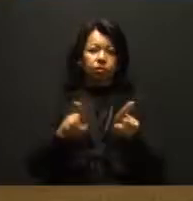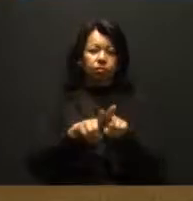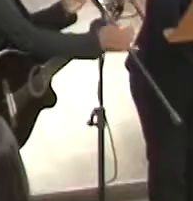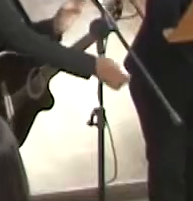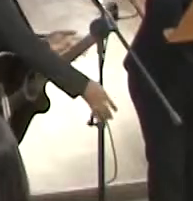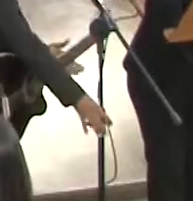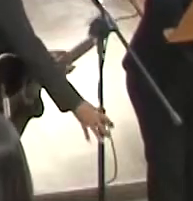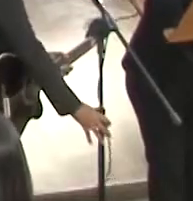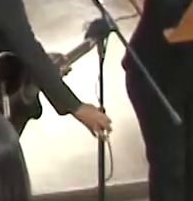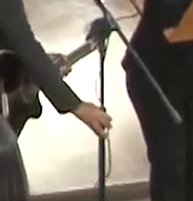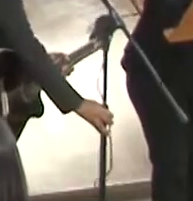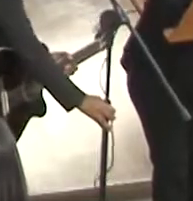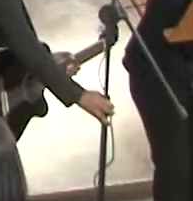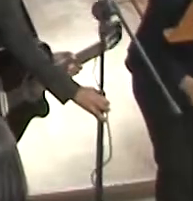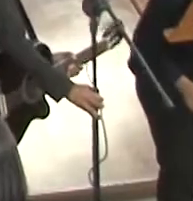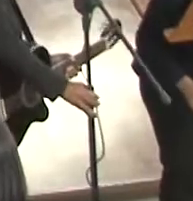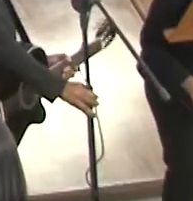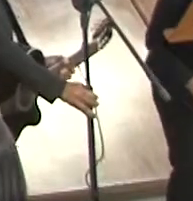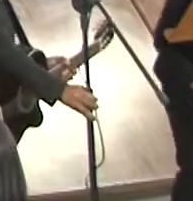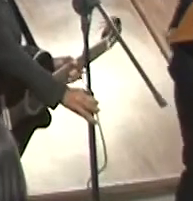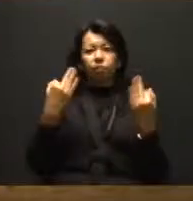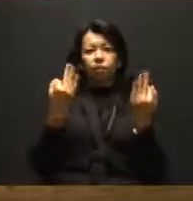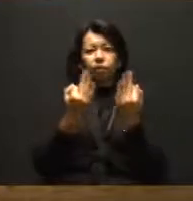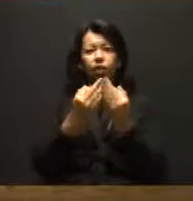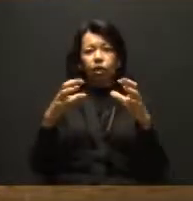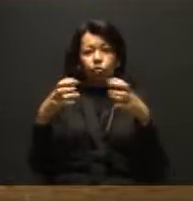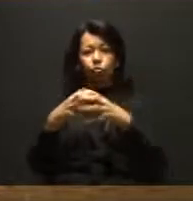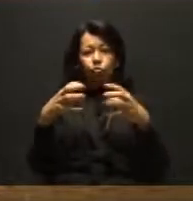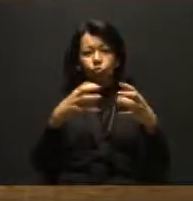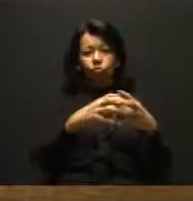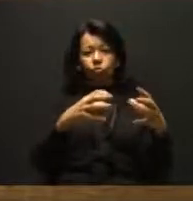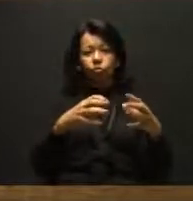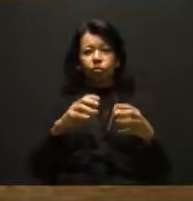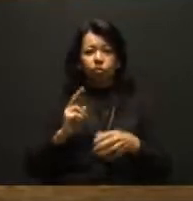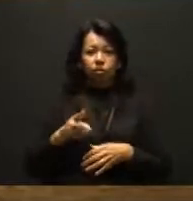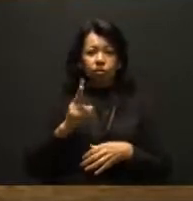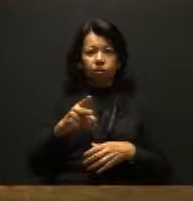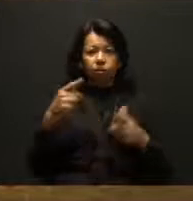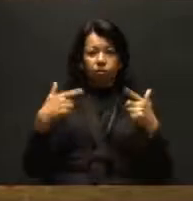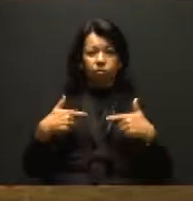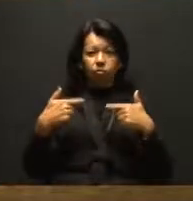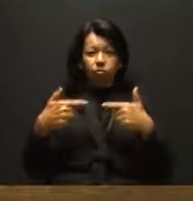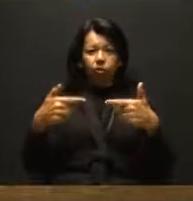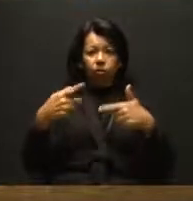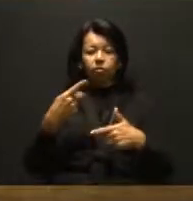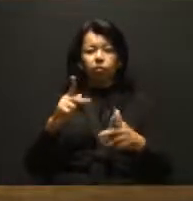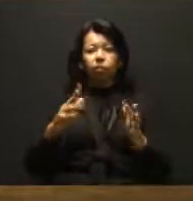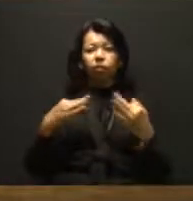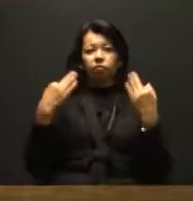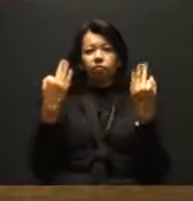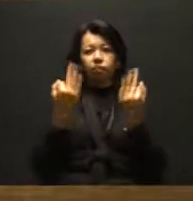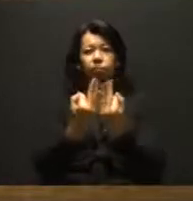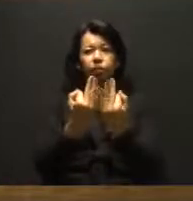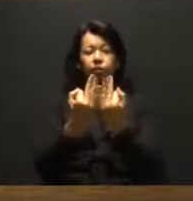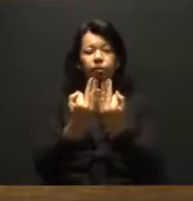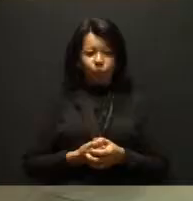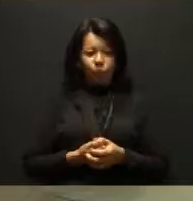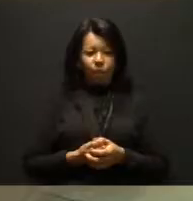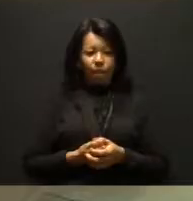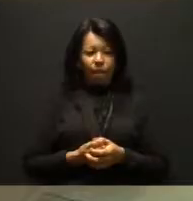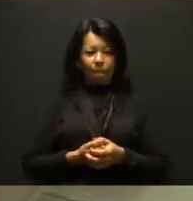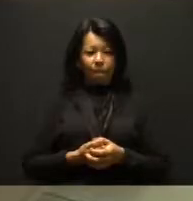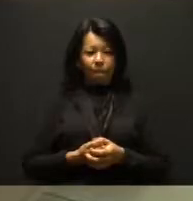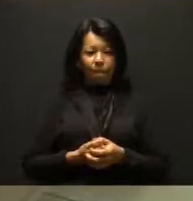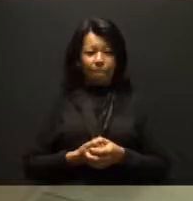nascimento este ano como orador oficial o bispo diocesano da igreja católica dom tarcísio scaramussa